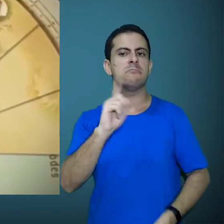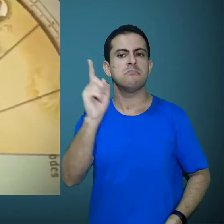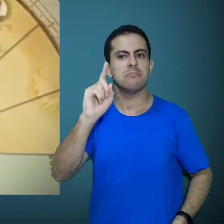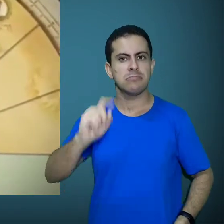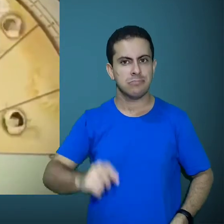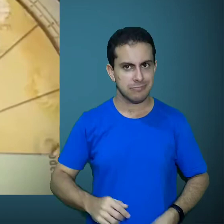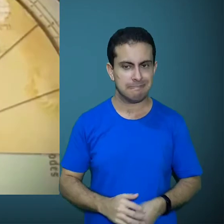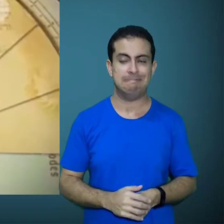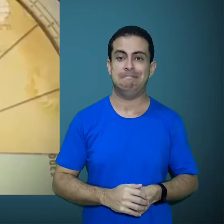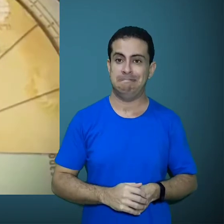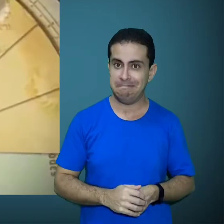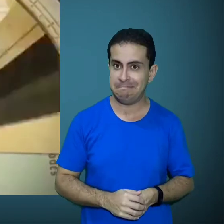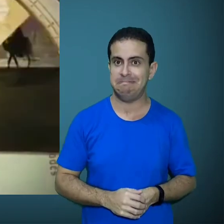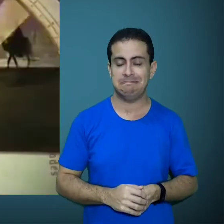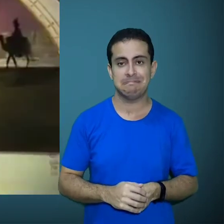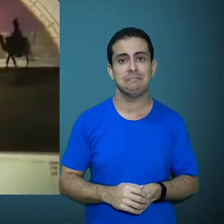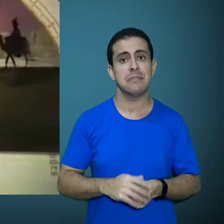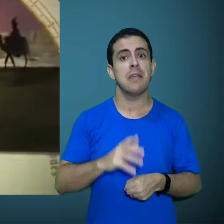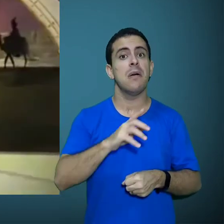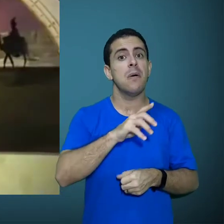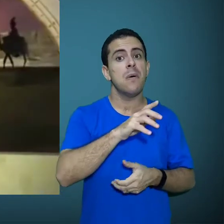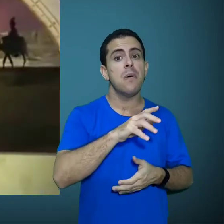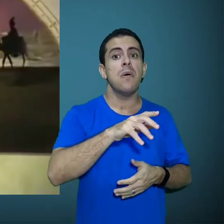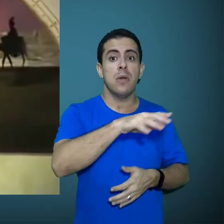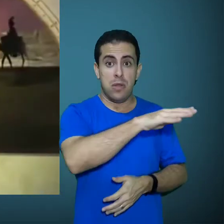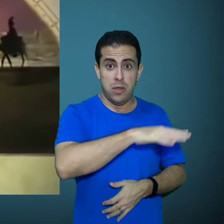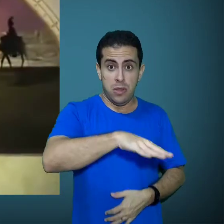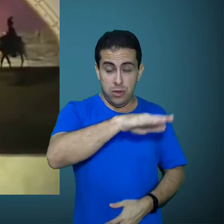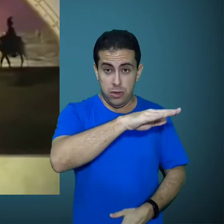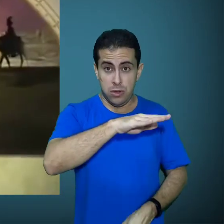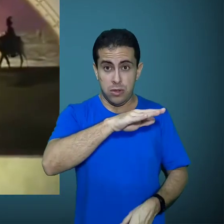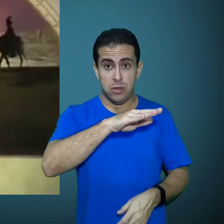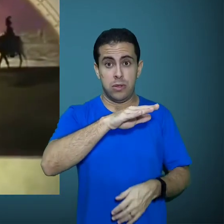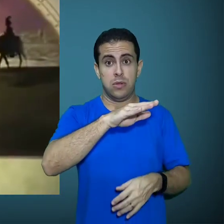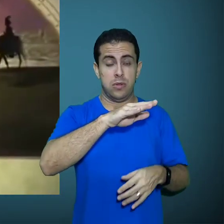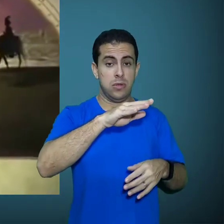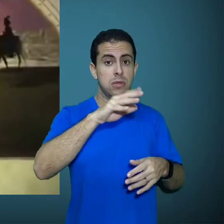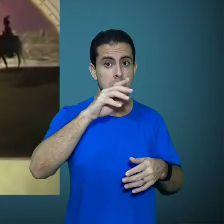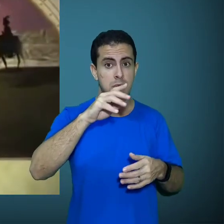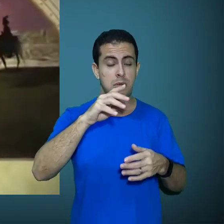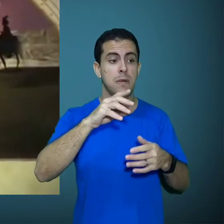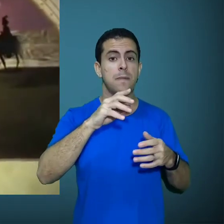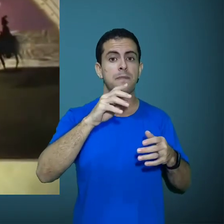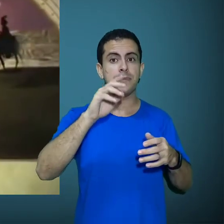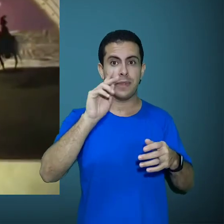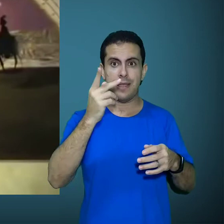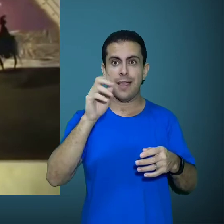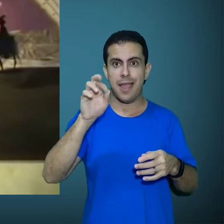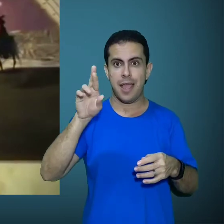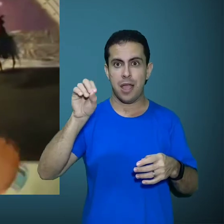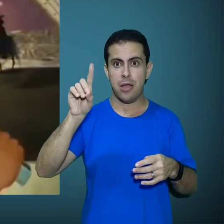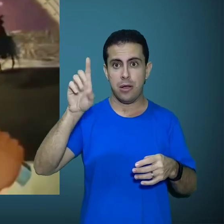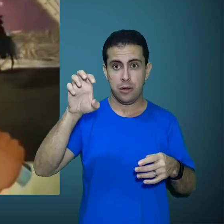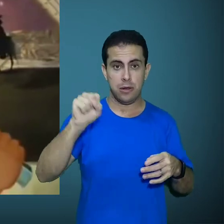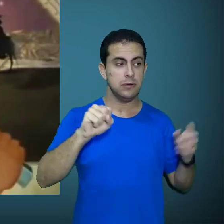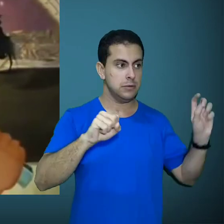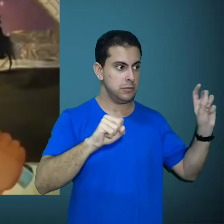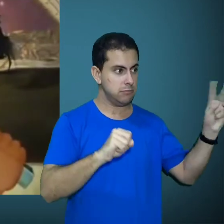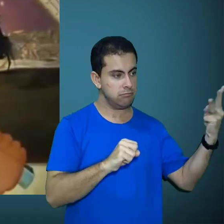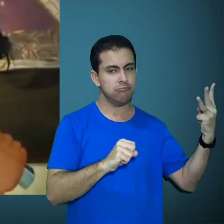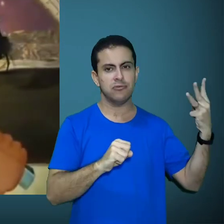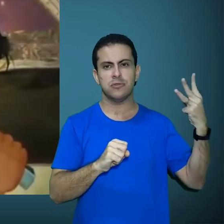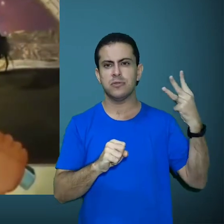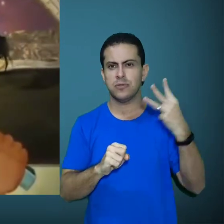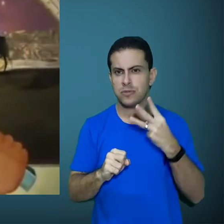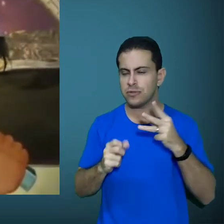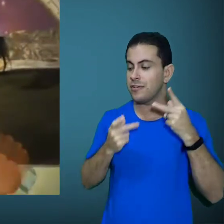trono. De acordo com a crença cristã, Herodes recebeu a visita dos 3 reis magos.